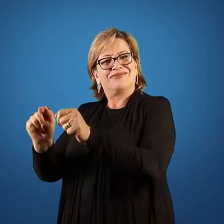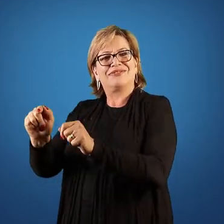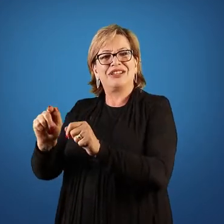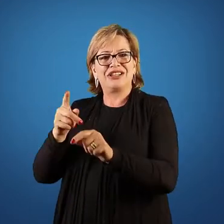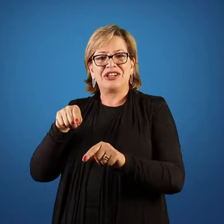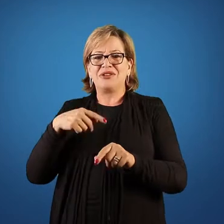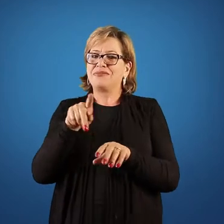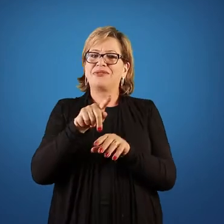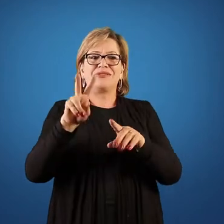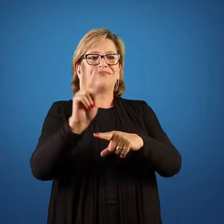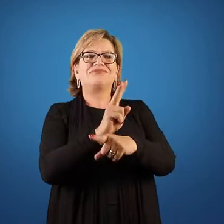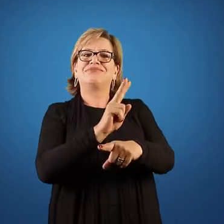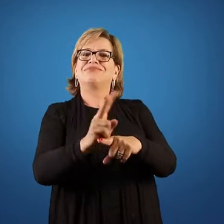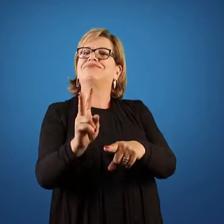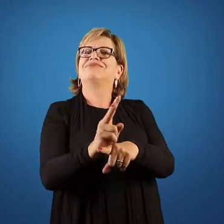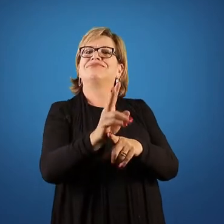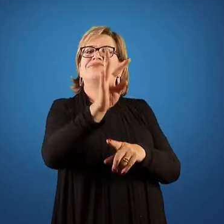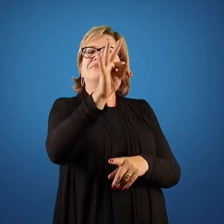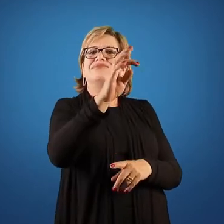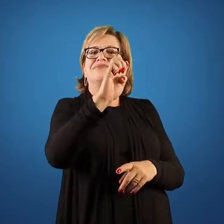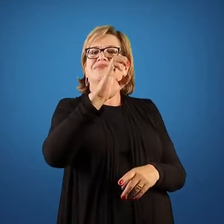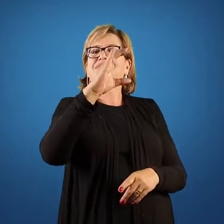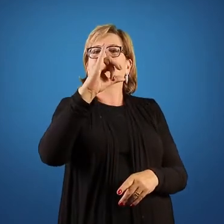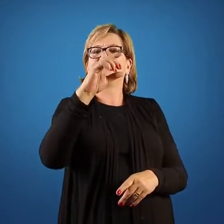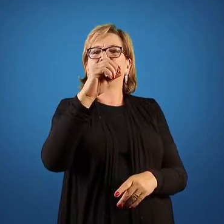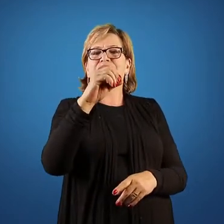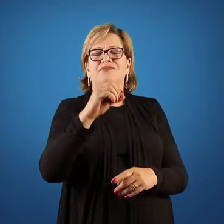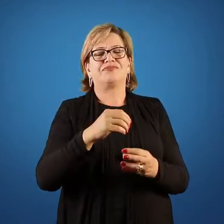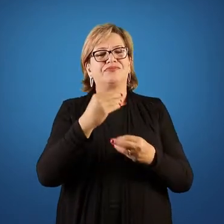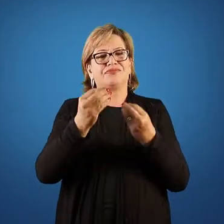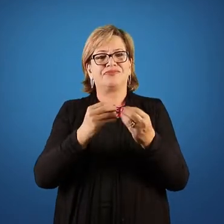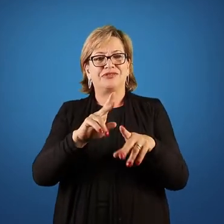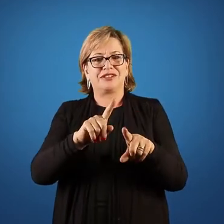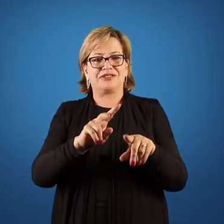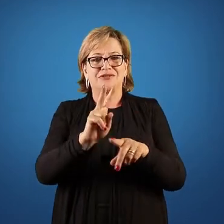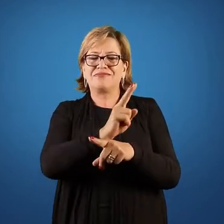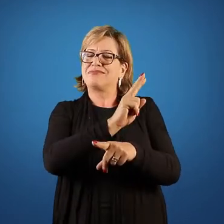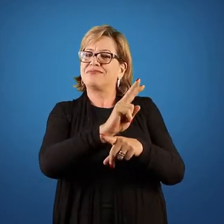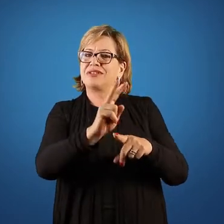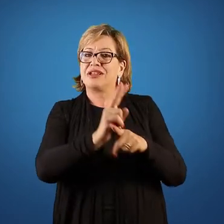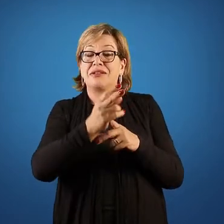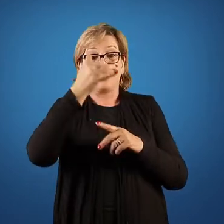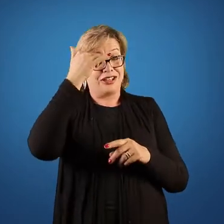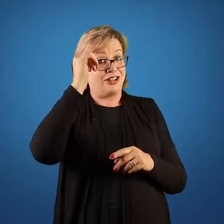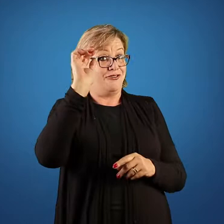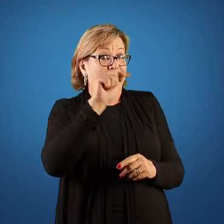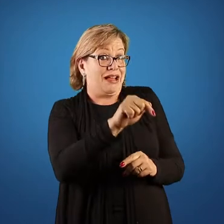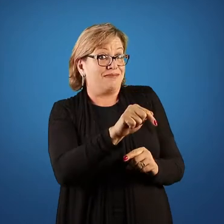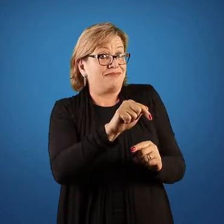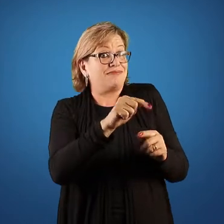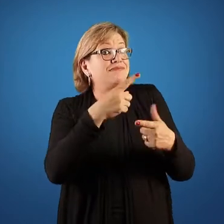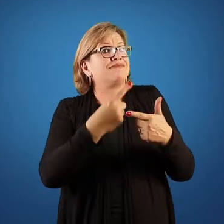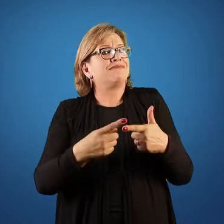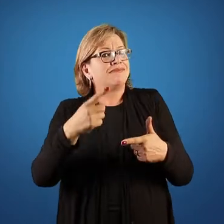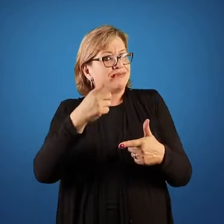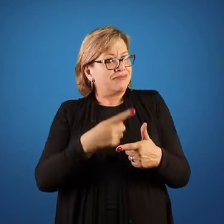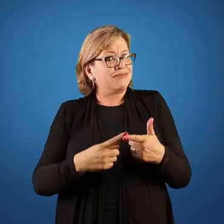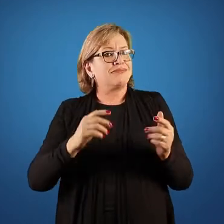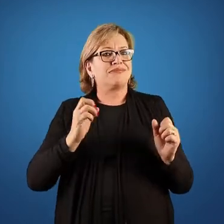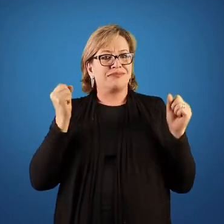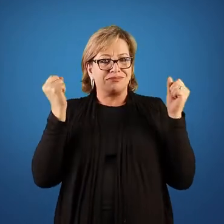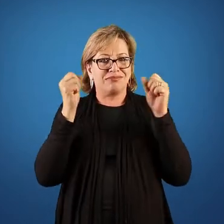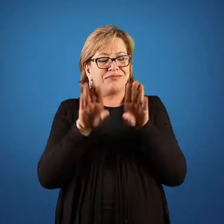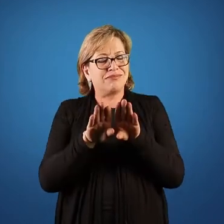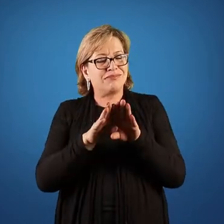malabares e você, como professor, se concentra mais no tecido, né, para evitar que qualquer acidente ou poder